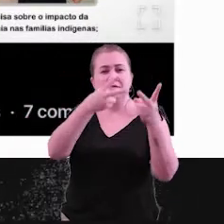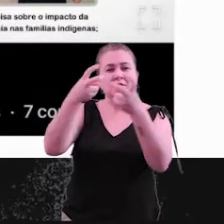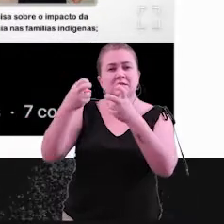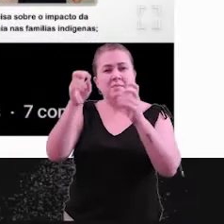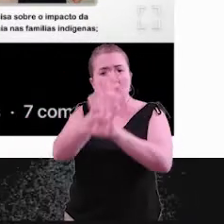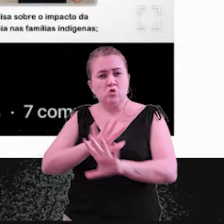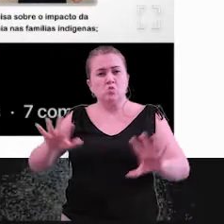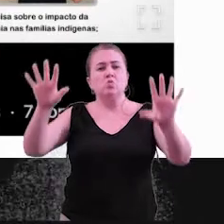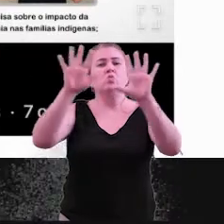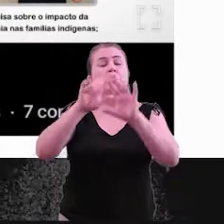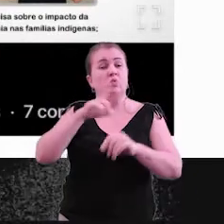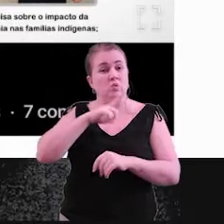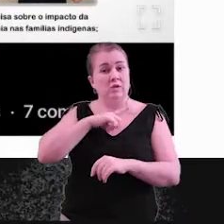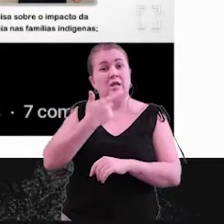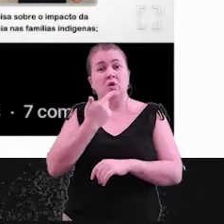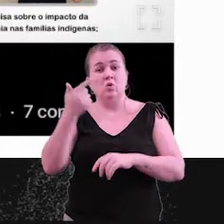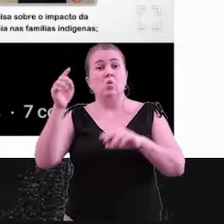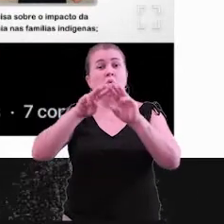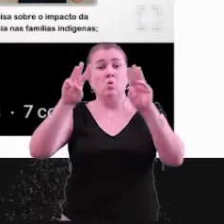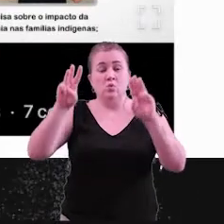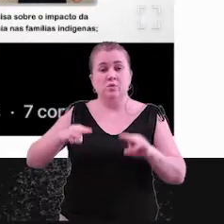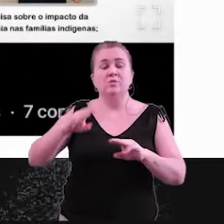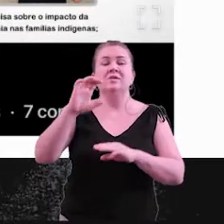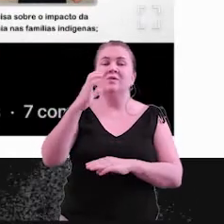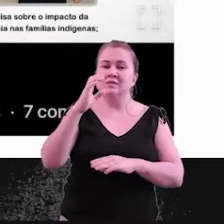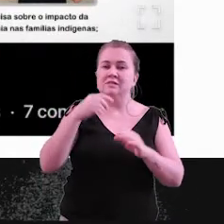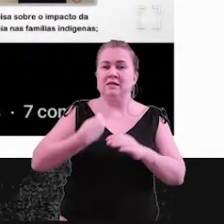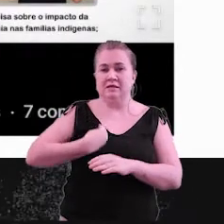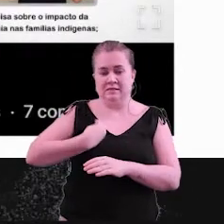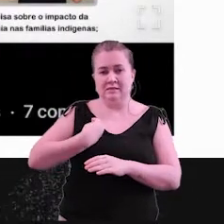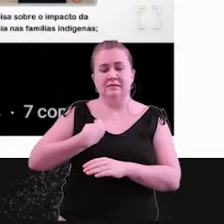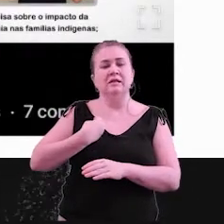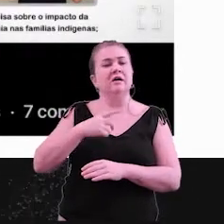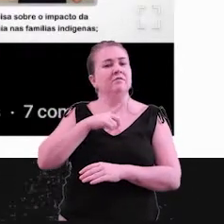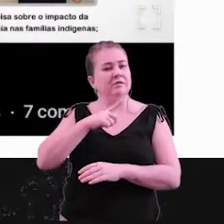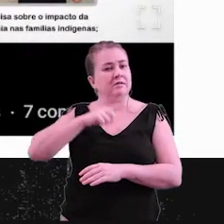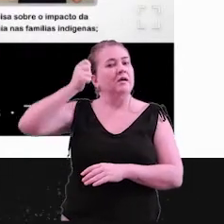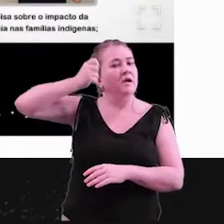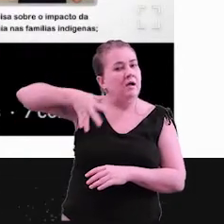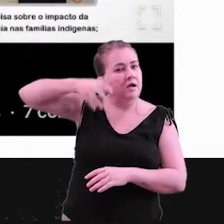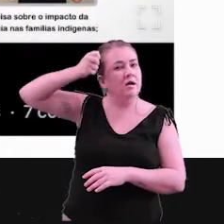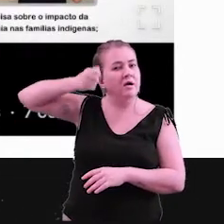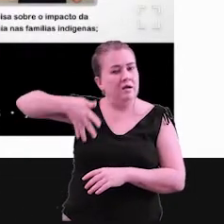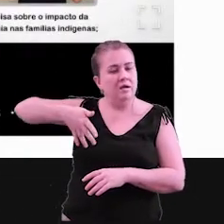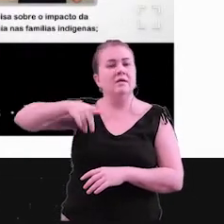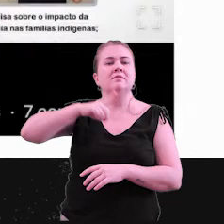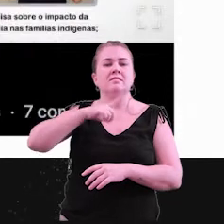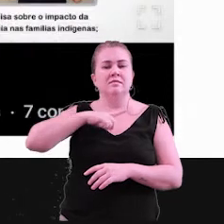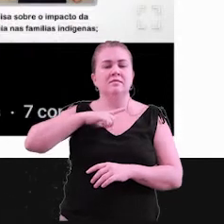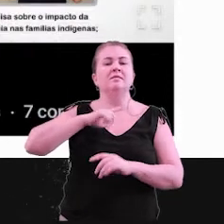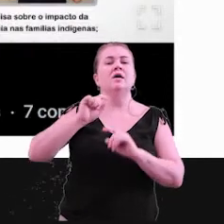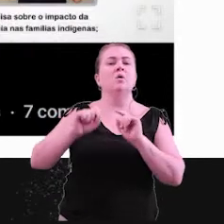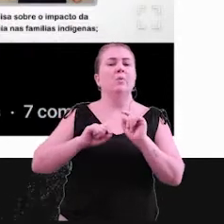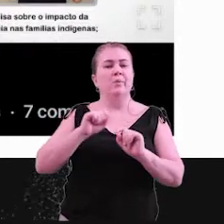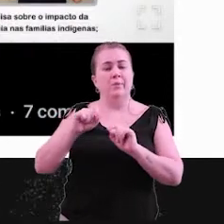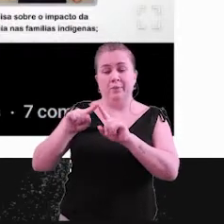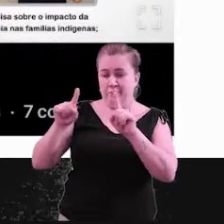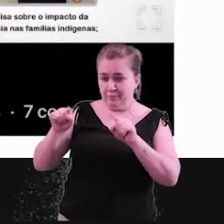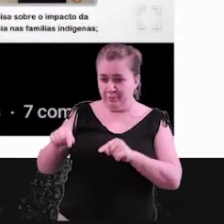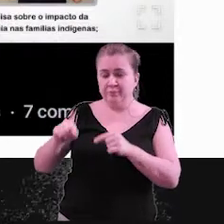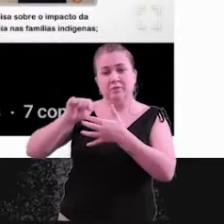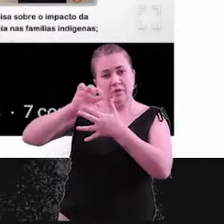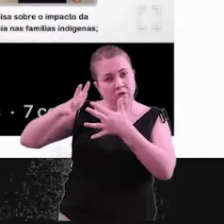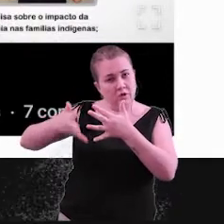que é um tour virtual do Museu Ciências da Vida, que tem audiodescrição, tem